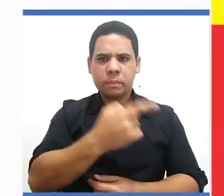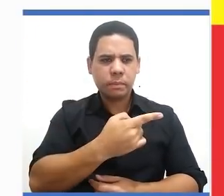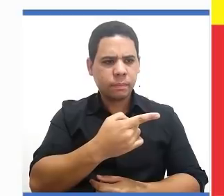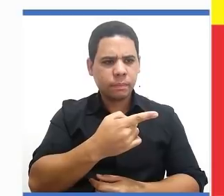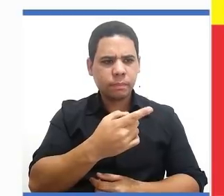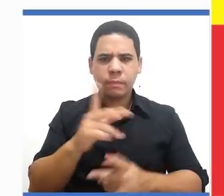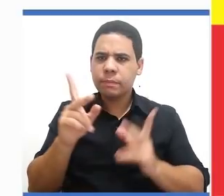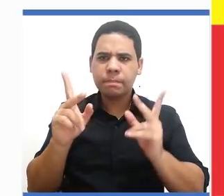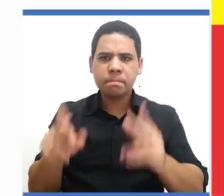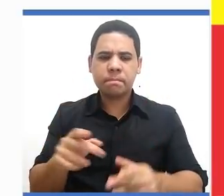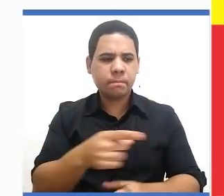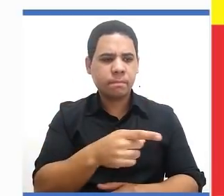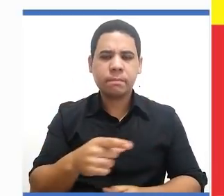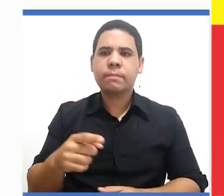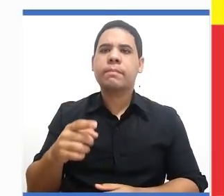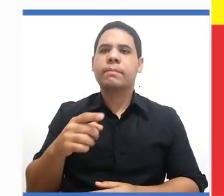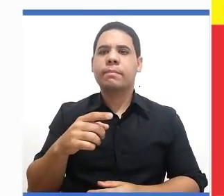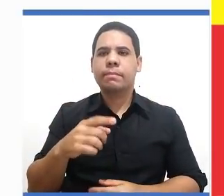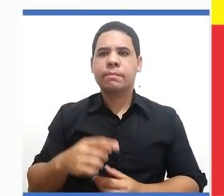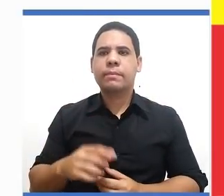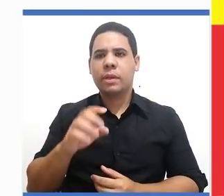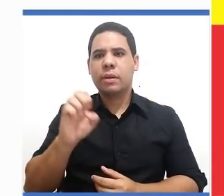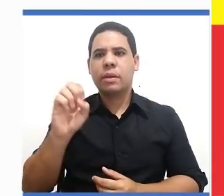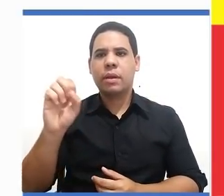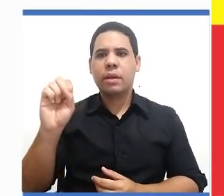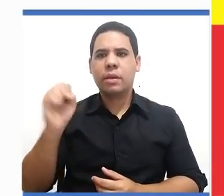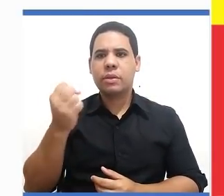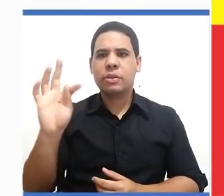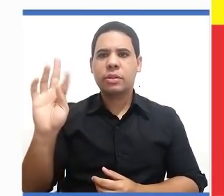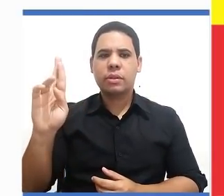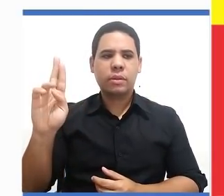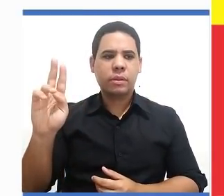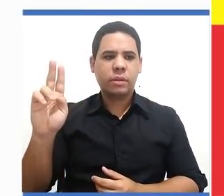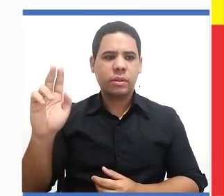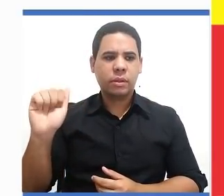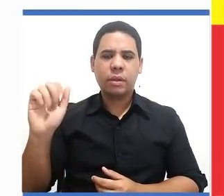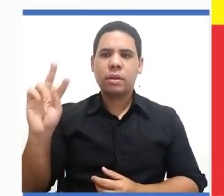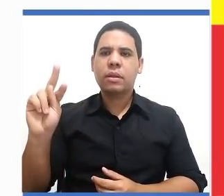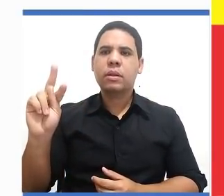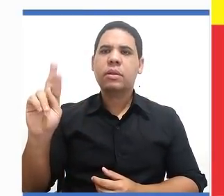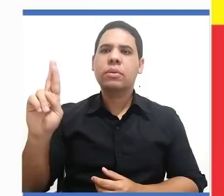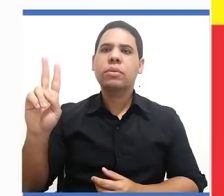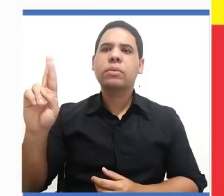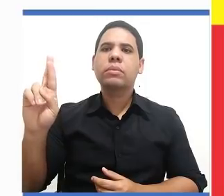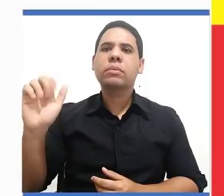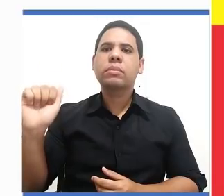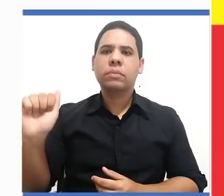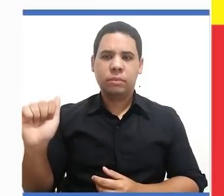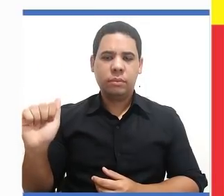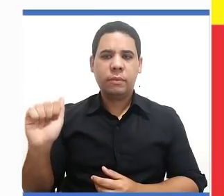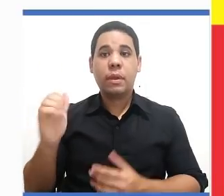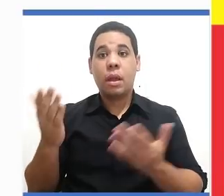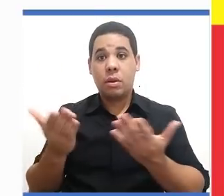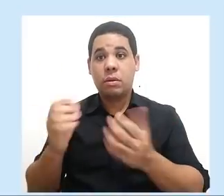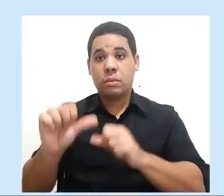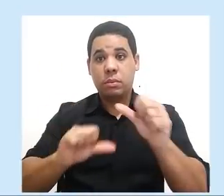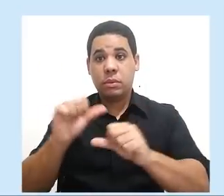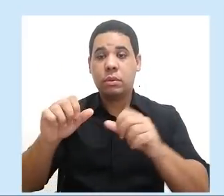cabeça até o ponto do pé, nesse formato aí, nesse esqueminha aí, encostado na parede. Então, essa é uma